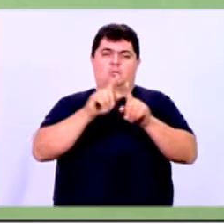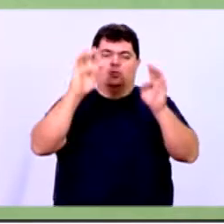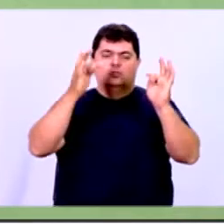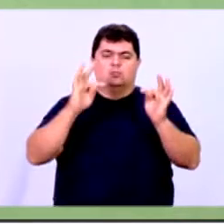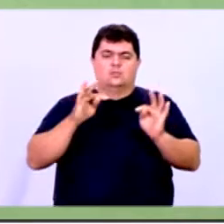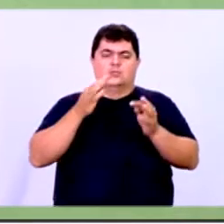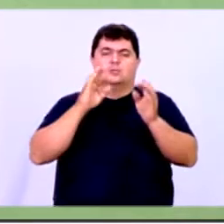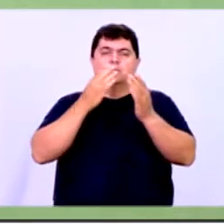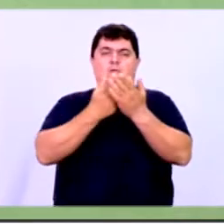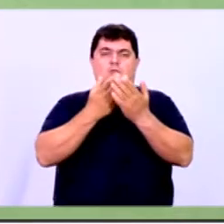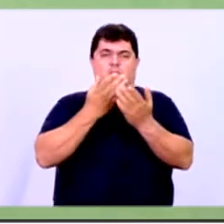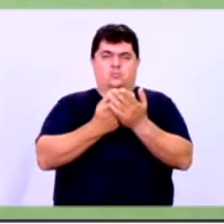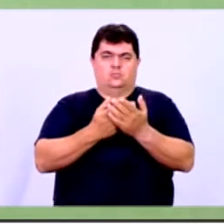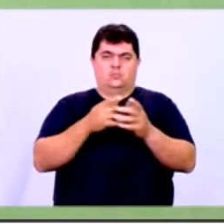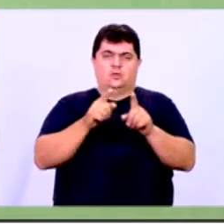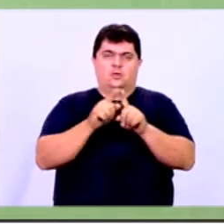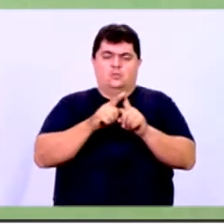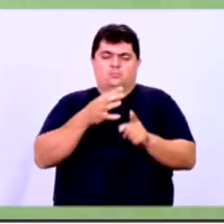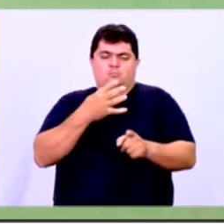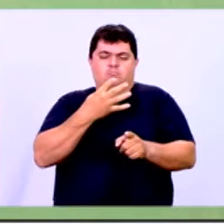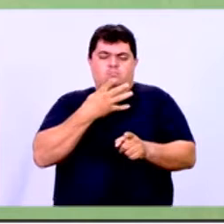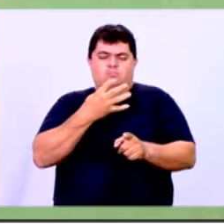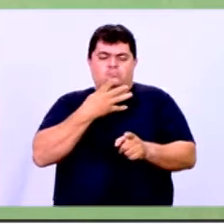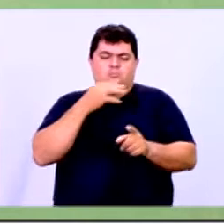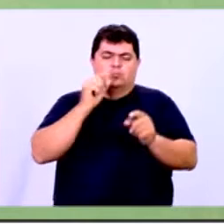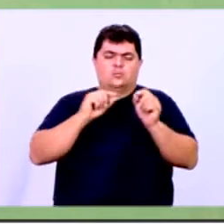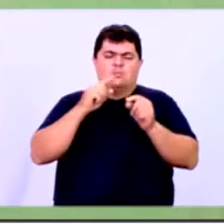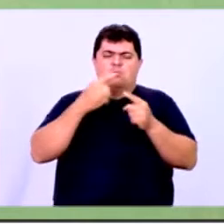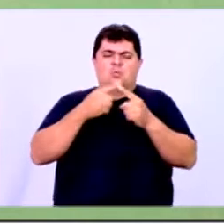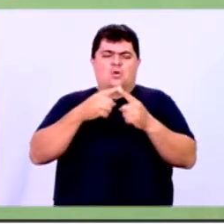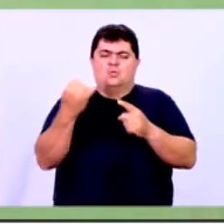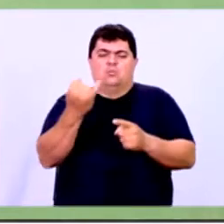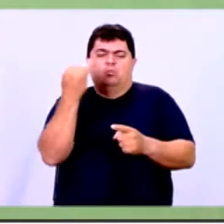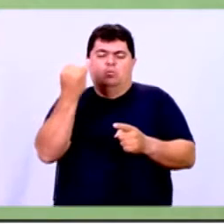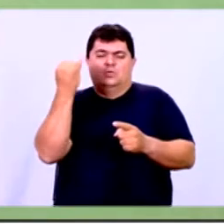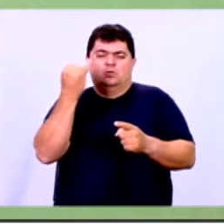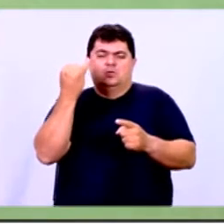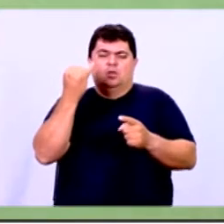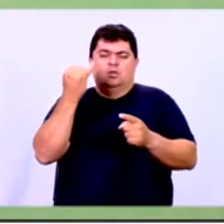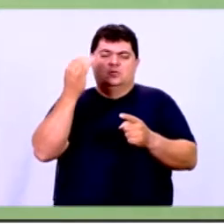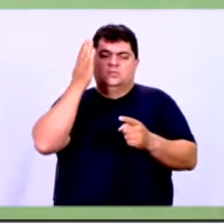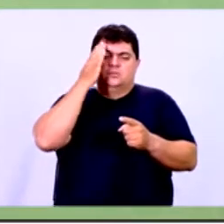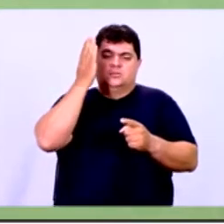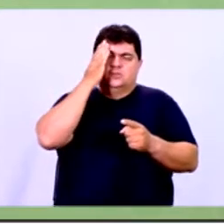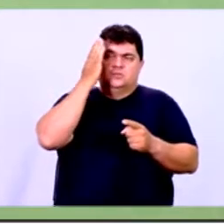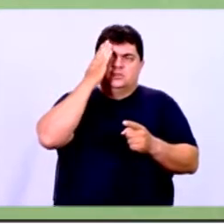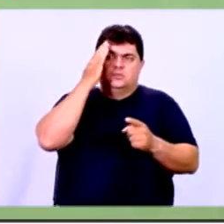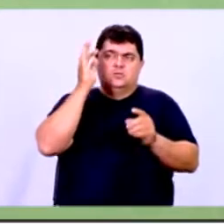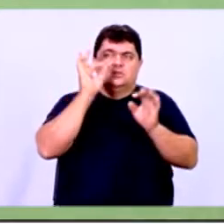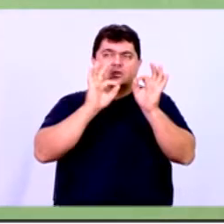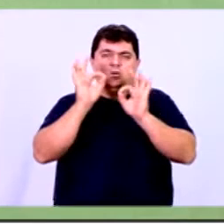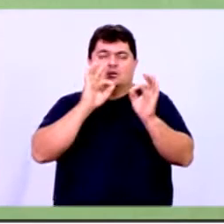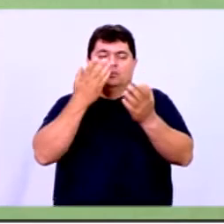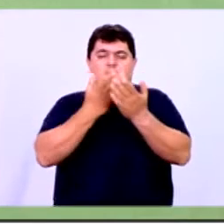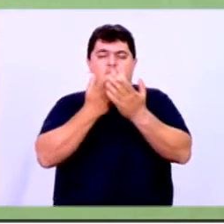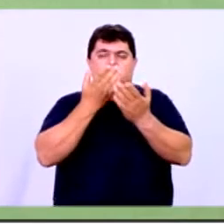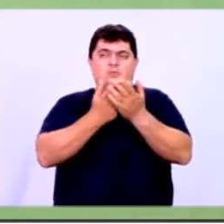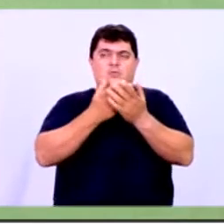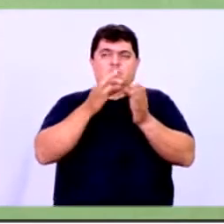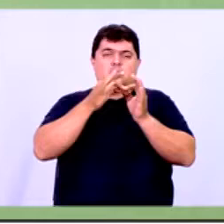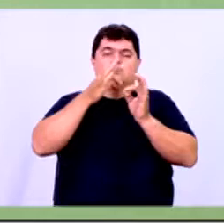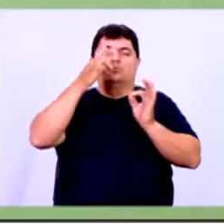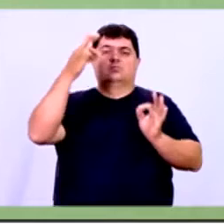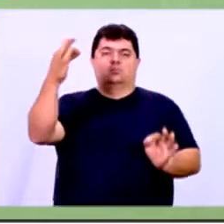e reconhecer a importância dos princípios fundamentais para estudar